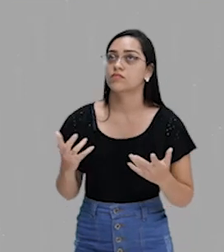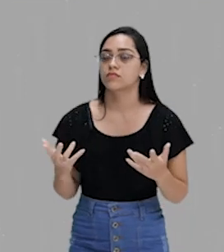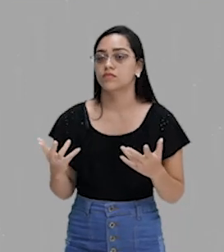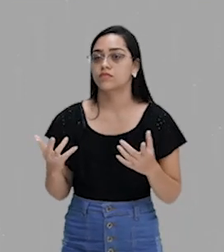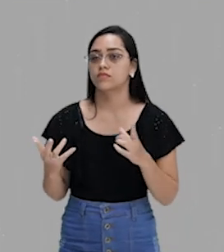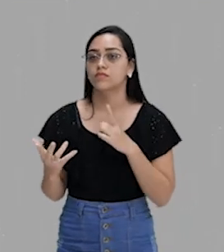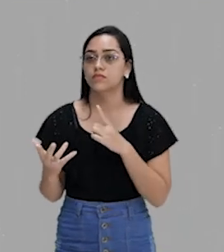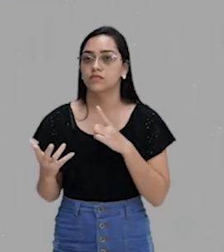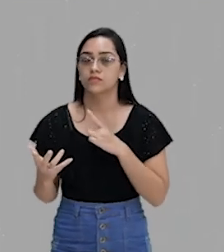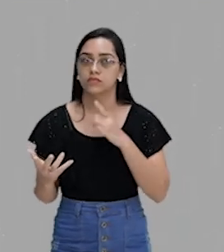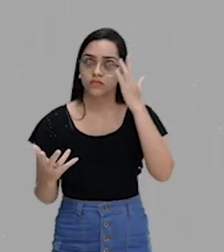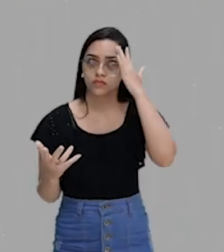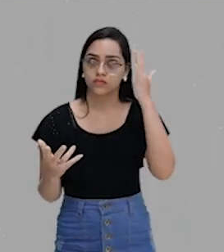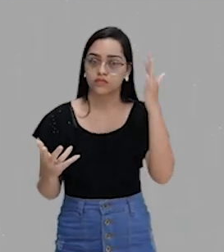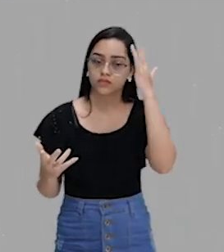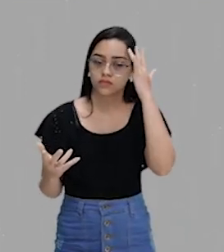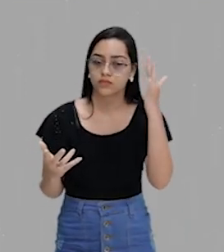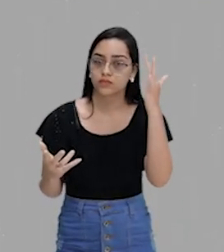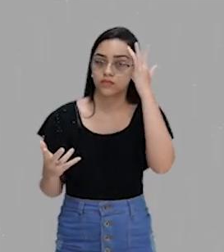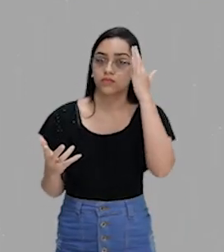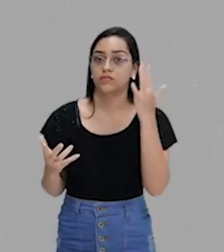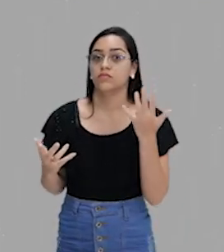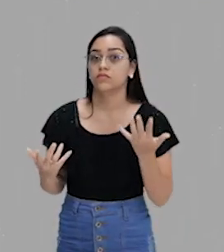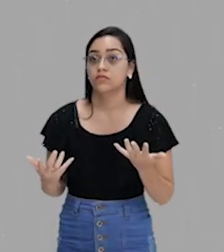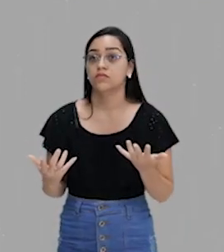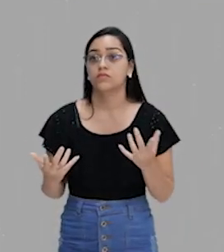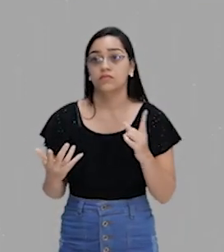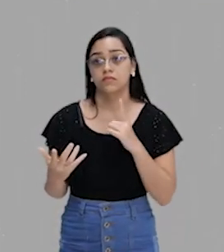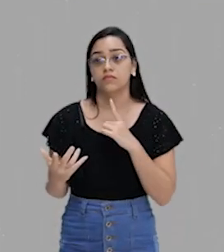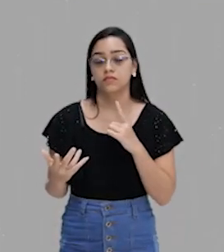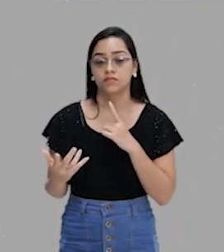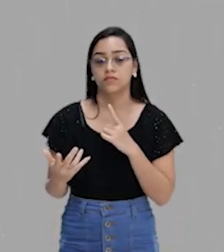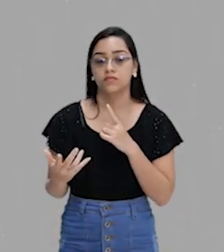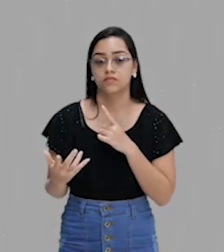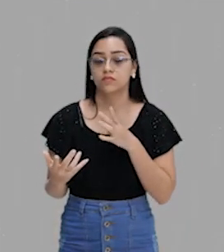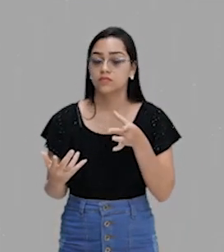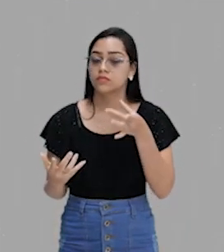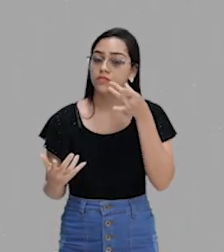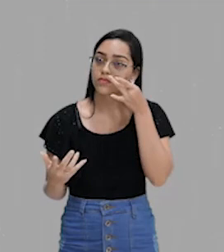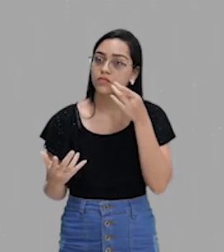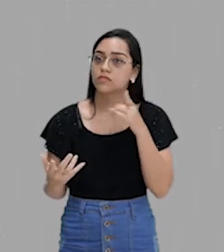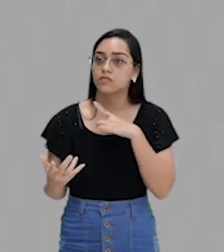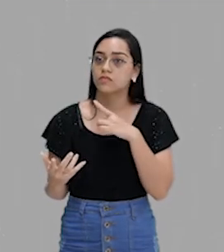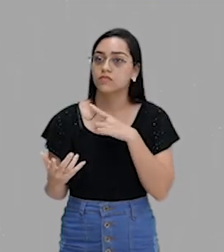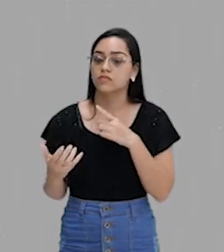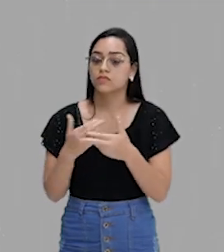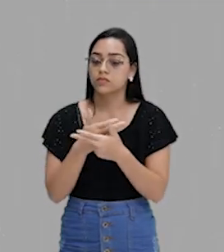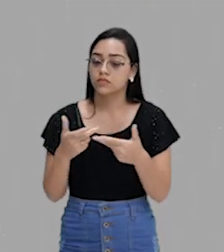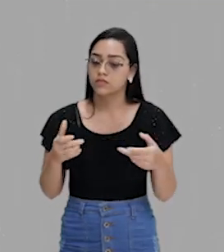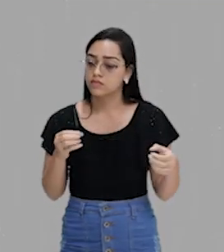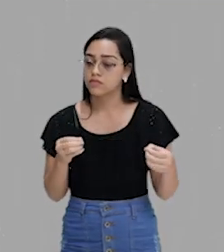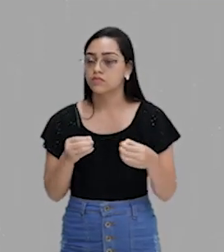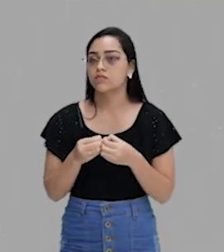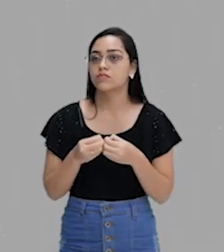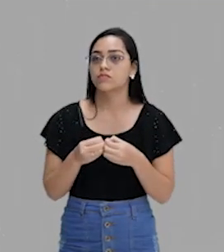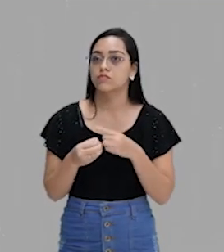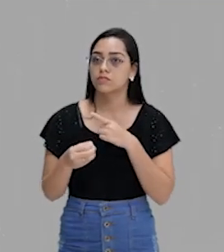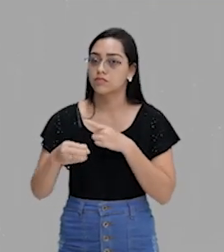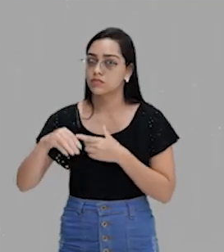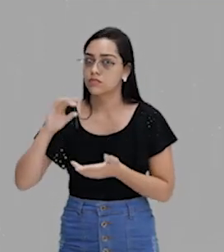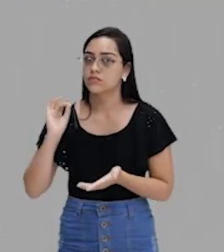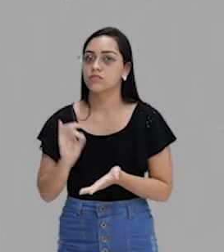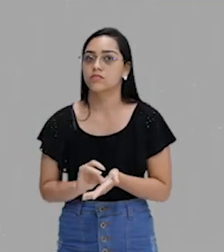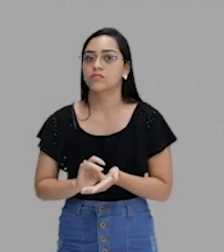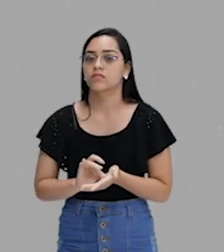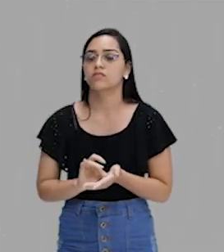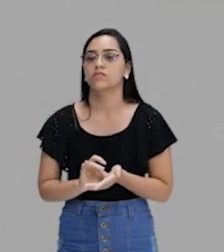era idealizado, sonhado. Agora, no realismo, a gente tem uma coisa mais próxima, mas